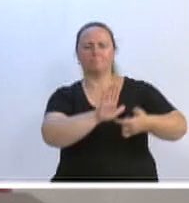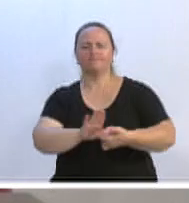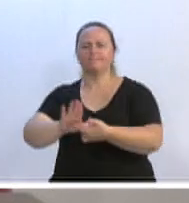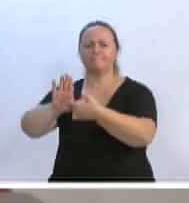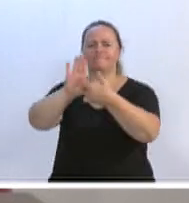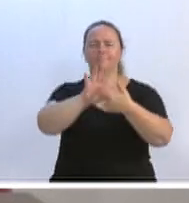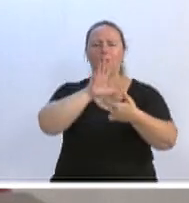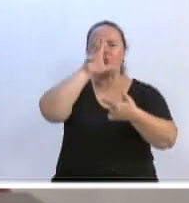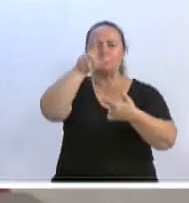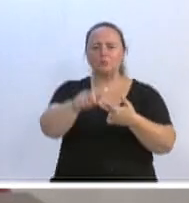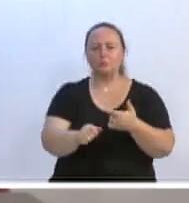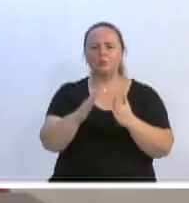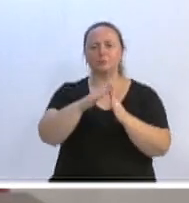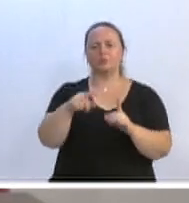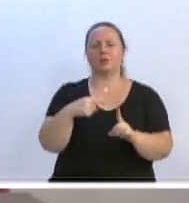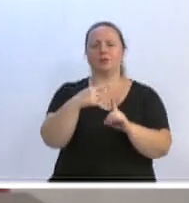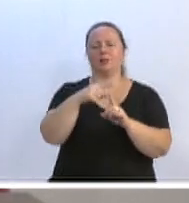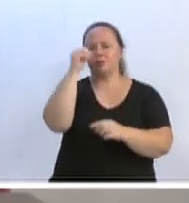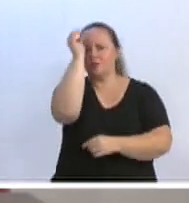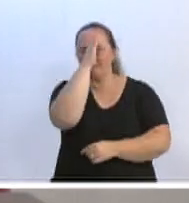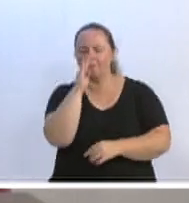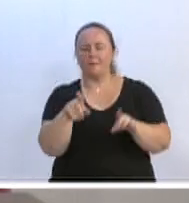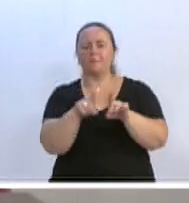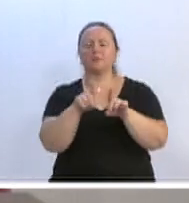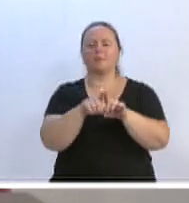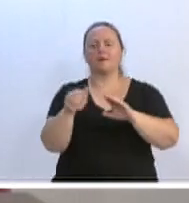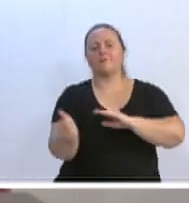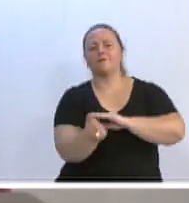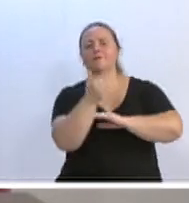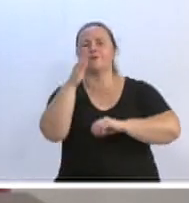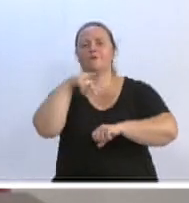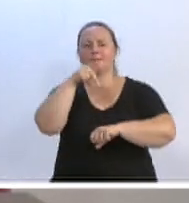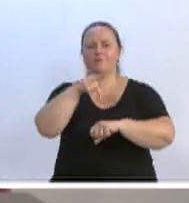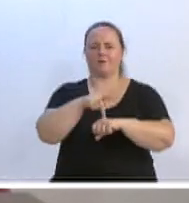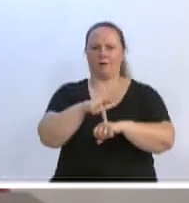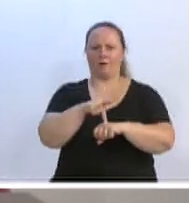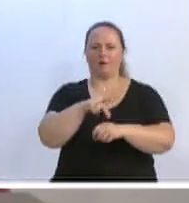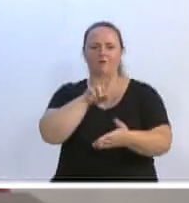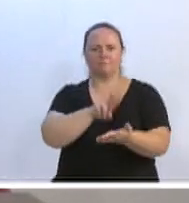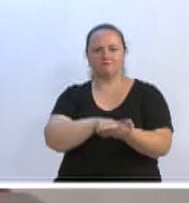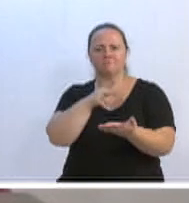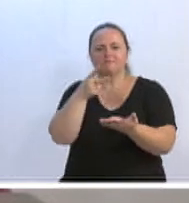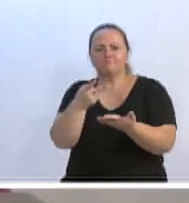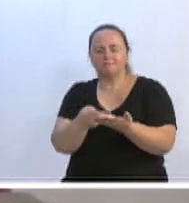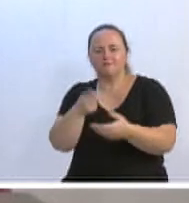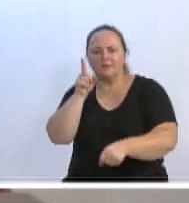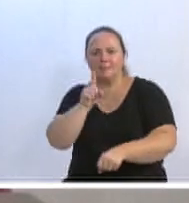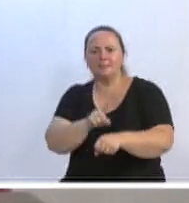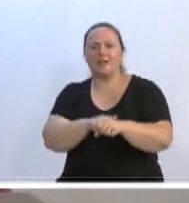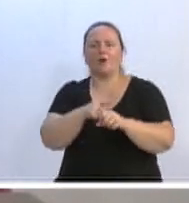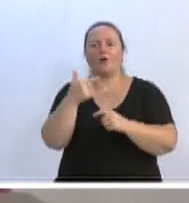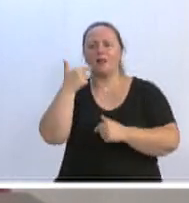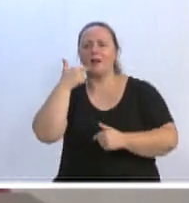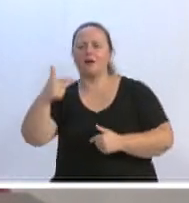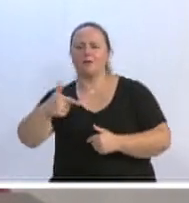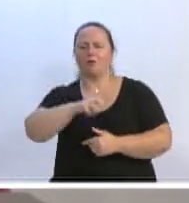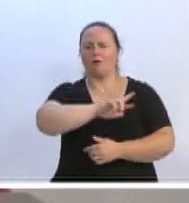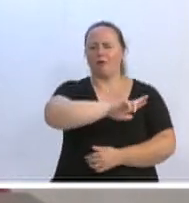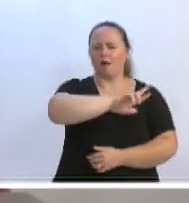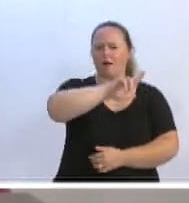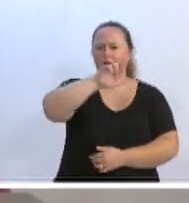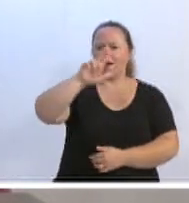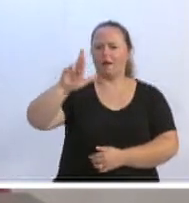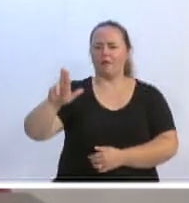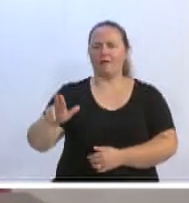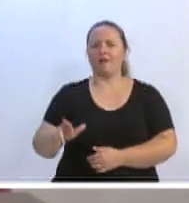do Brasil e do exterior, com tradução simultânea para vários idiomas